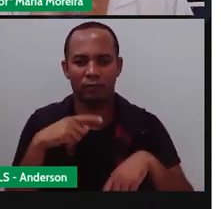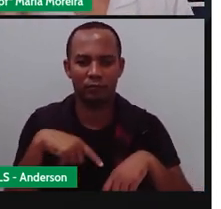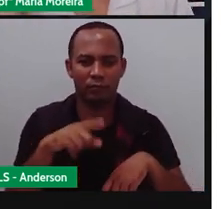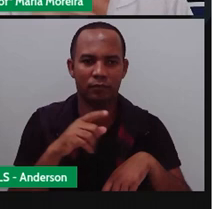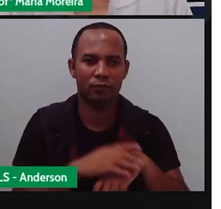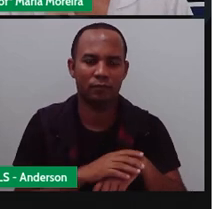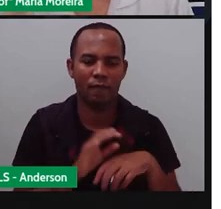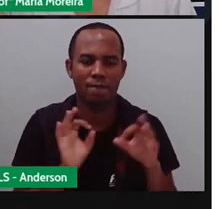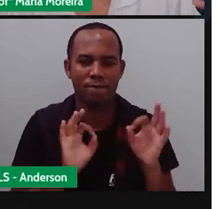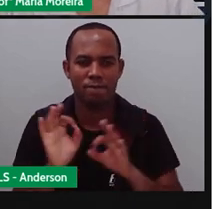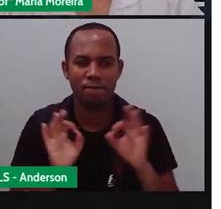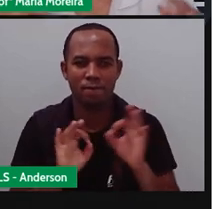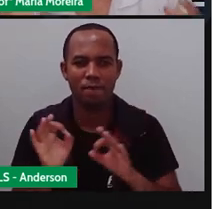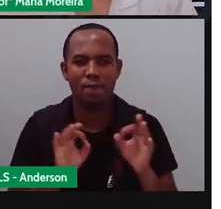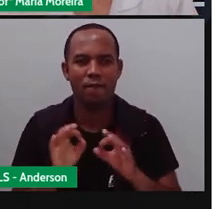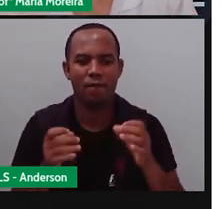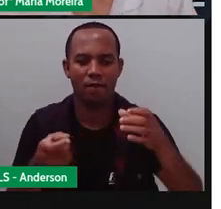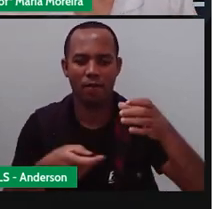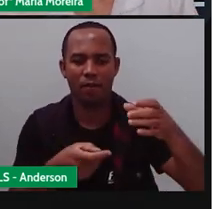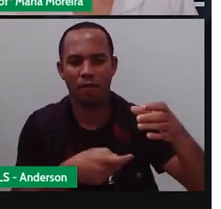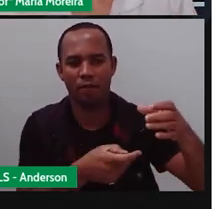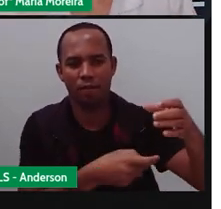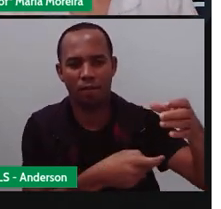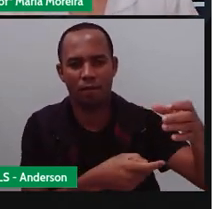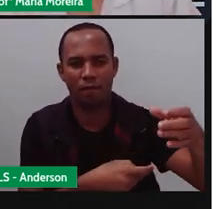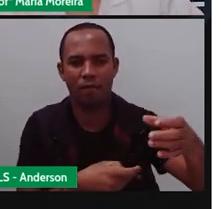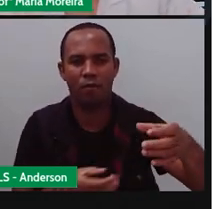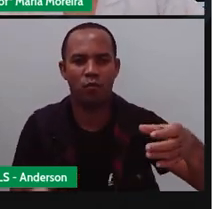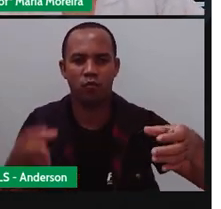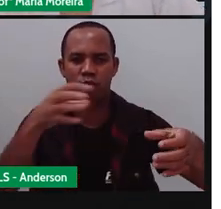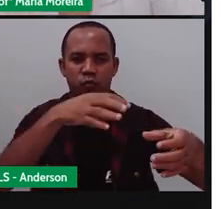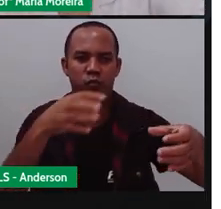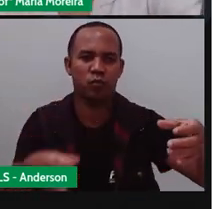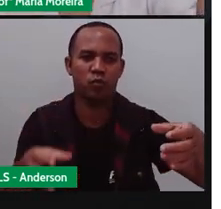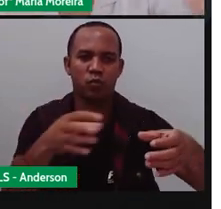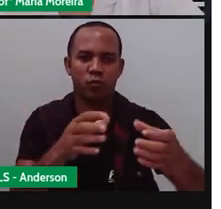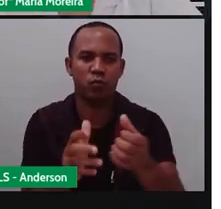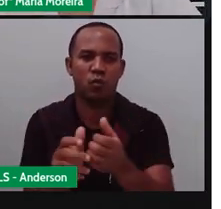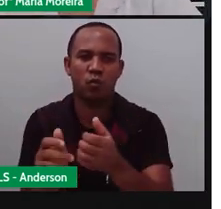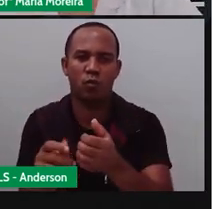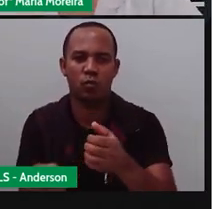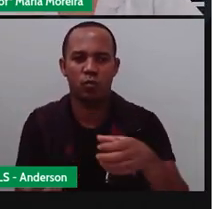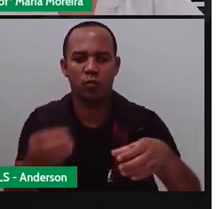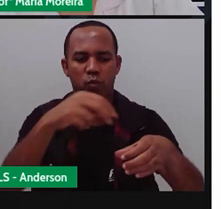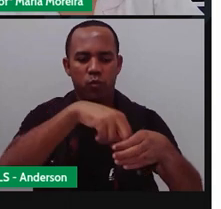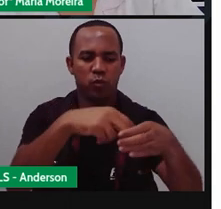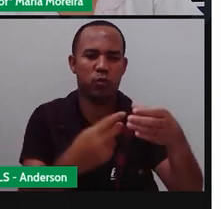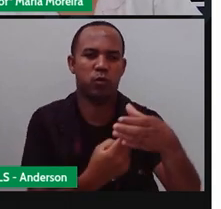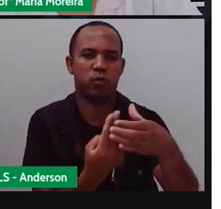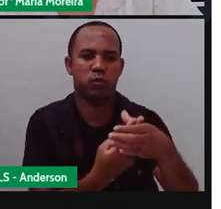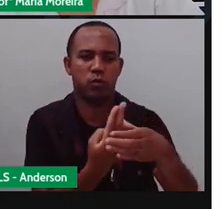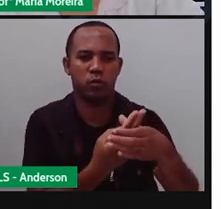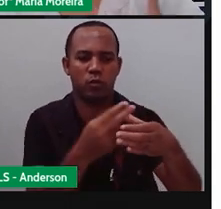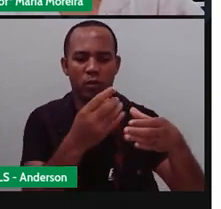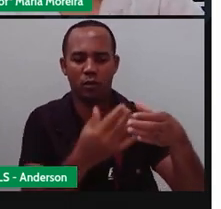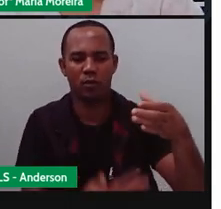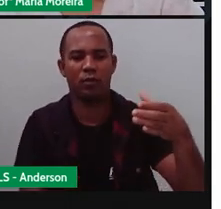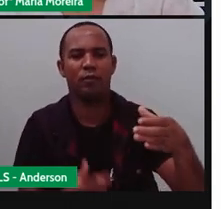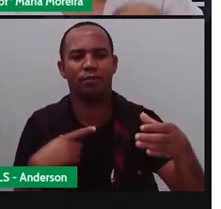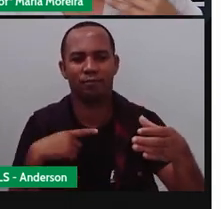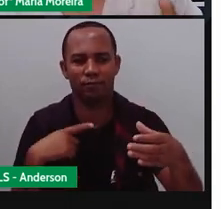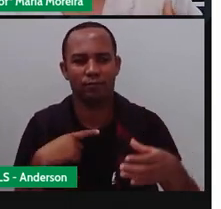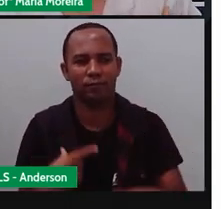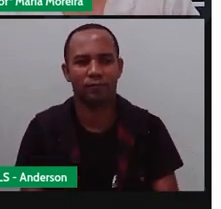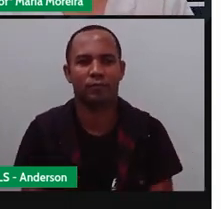que ele faz esse serviço de você recolher o milho e já deixa já a semente nos sacos é